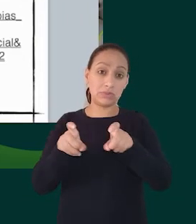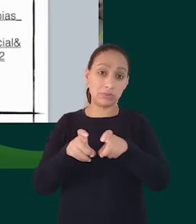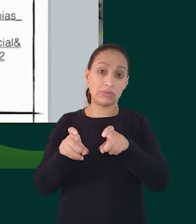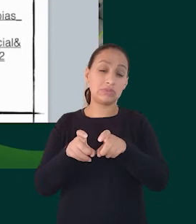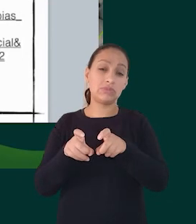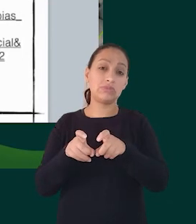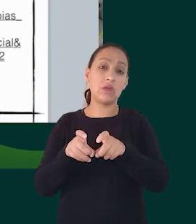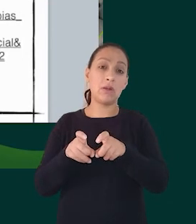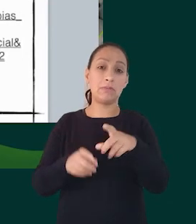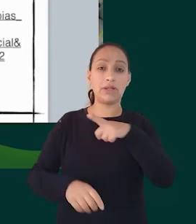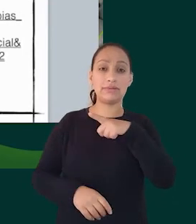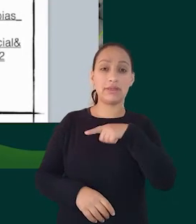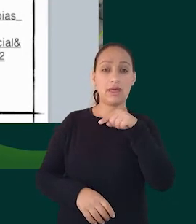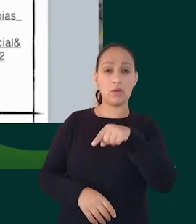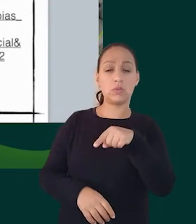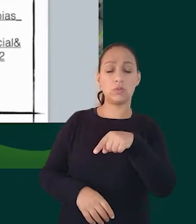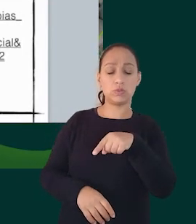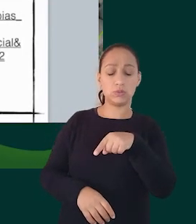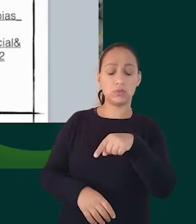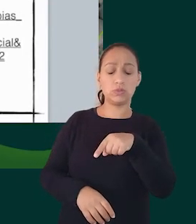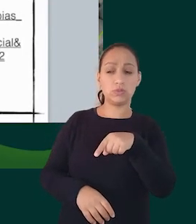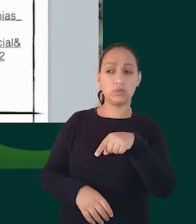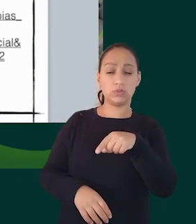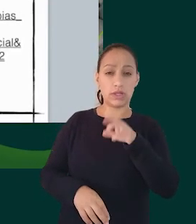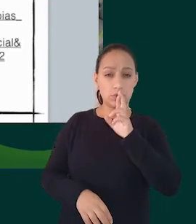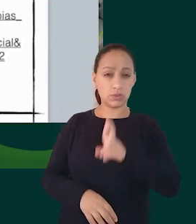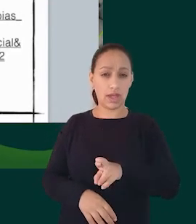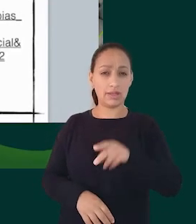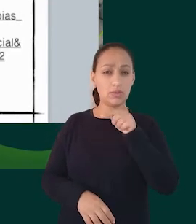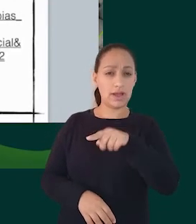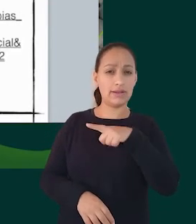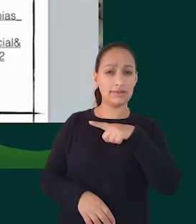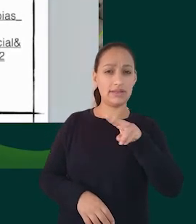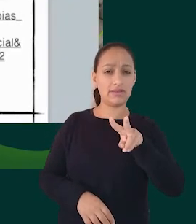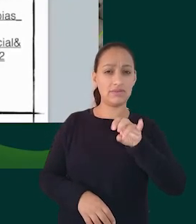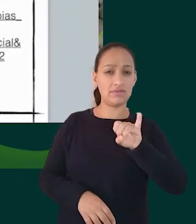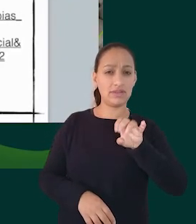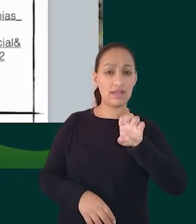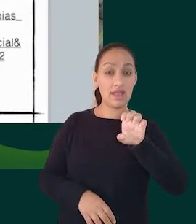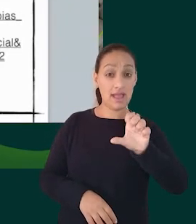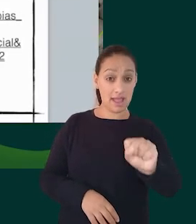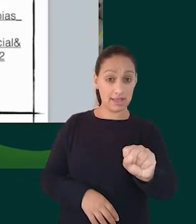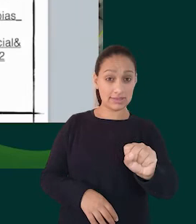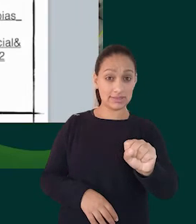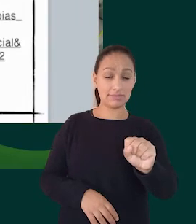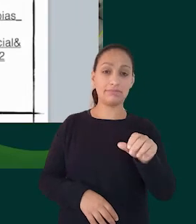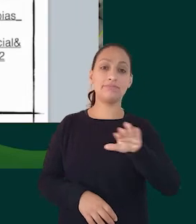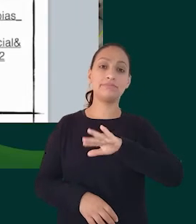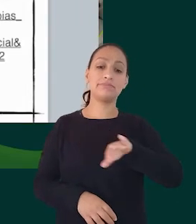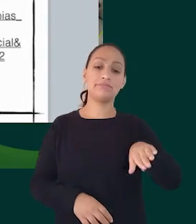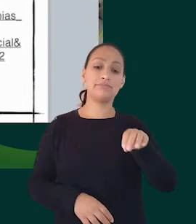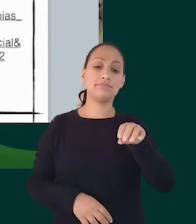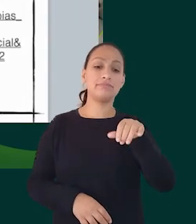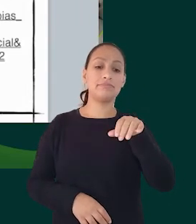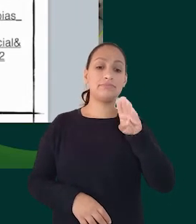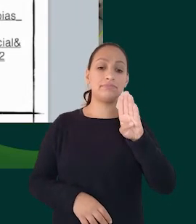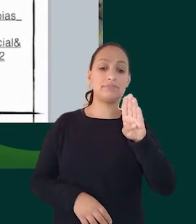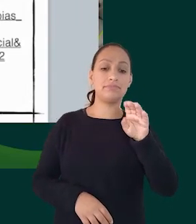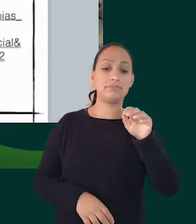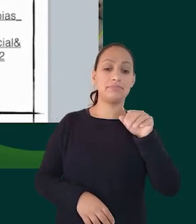para gerar um resultado, essa máquina tem diversos vieses, diversos bias, que podem ser